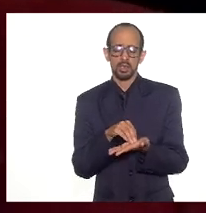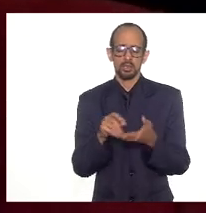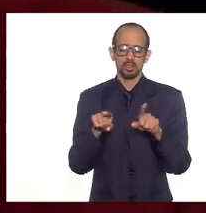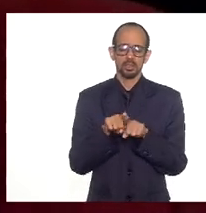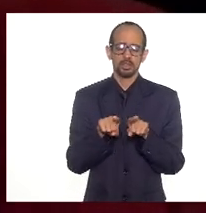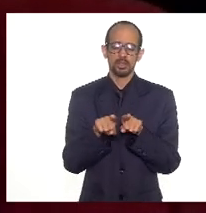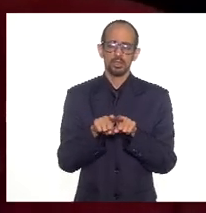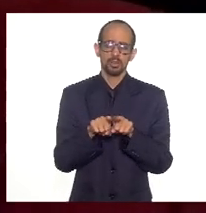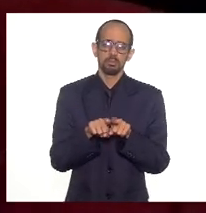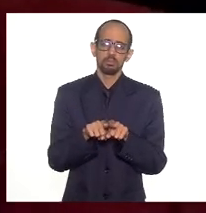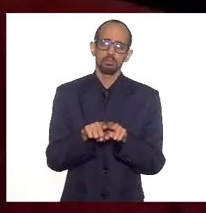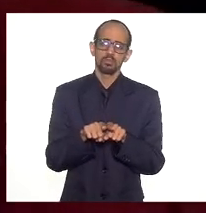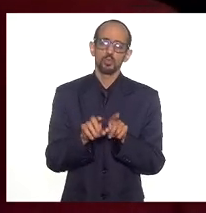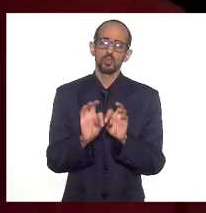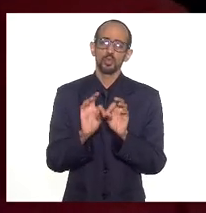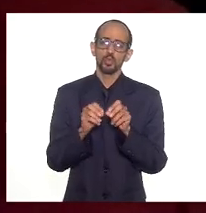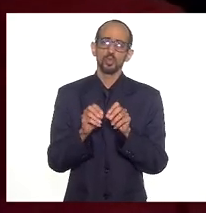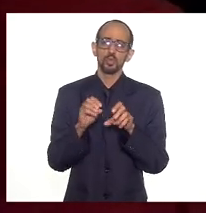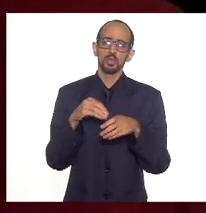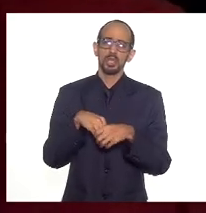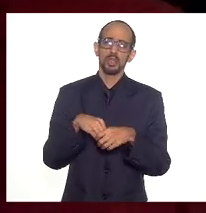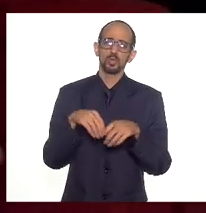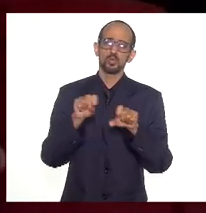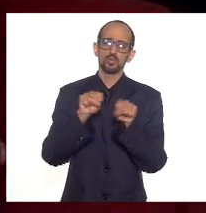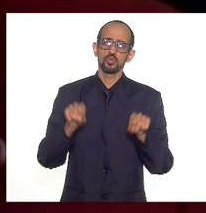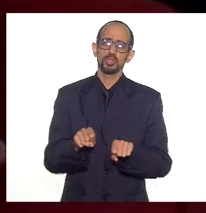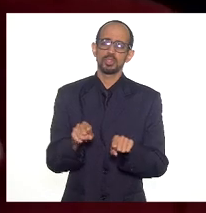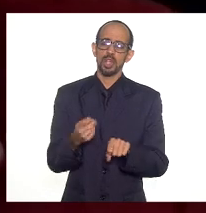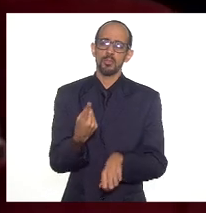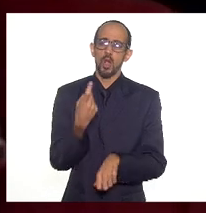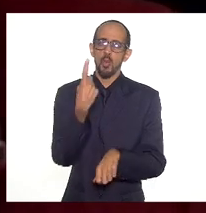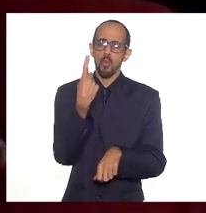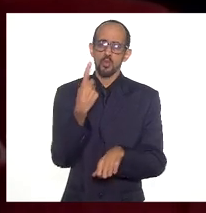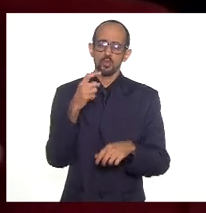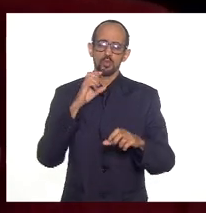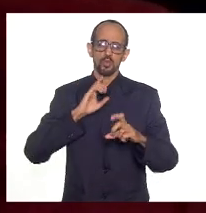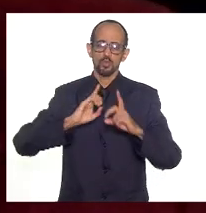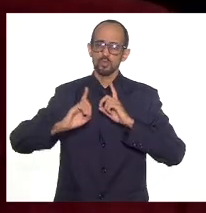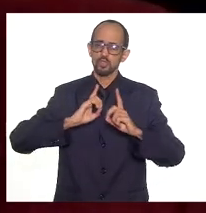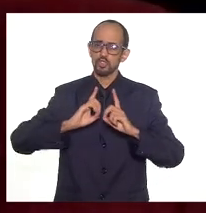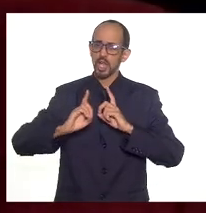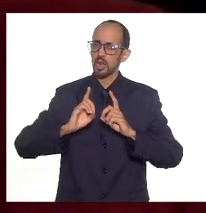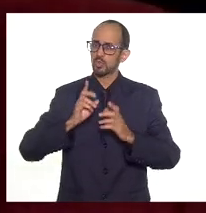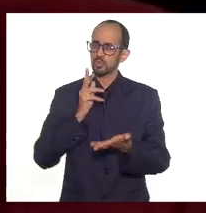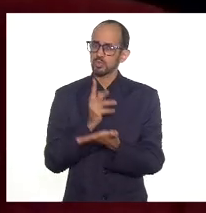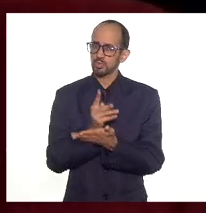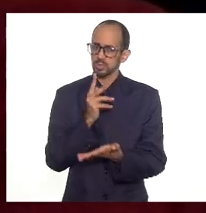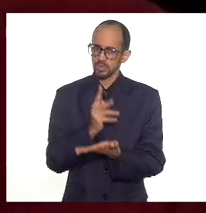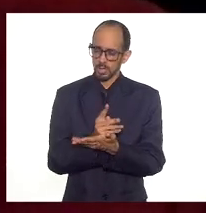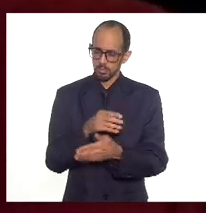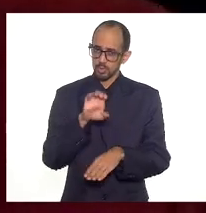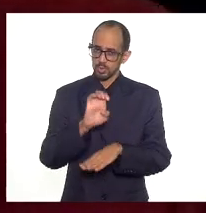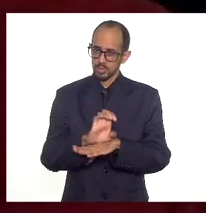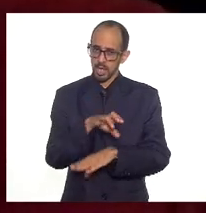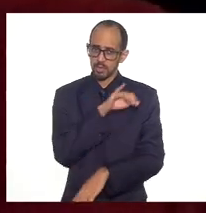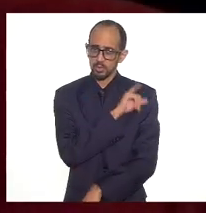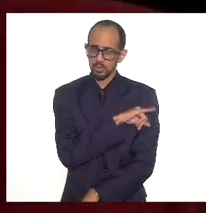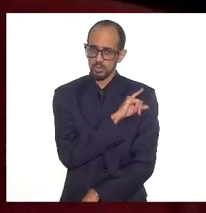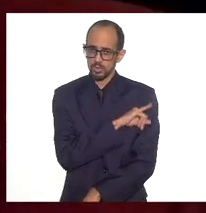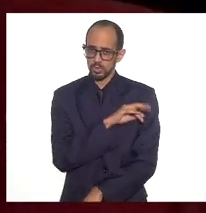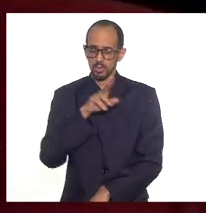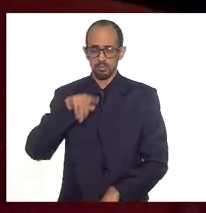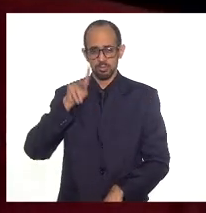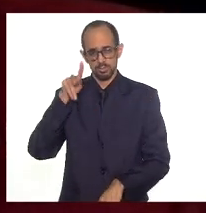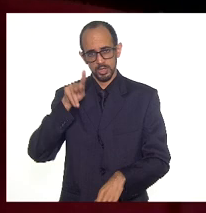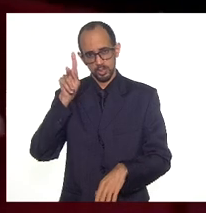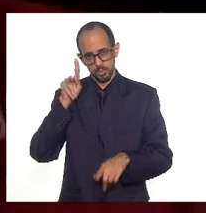de uma plataforma única, de um diálogo permanente entre o Estado do Rio de Janeiro e a Petrobras. E suas